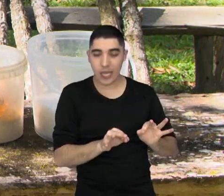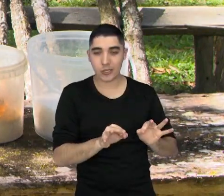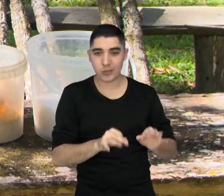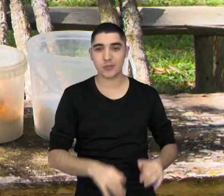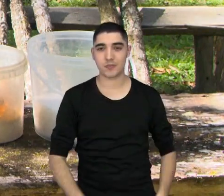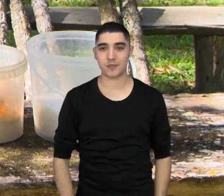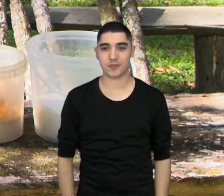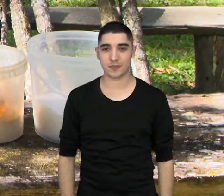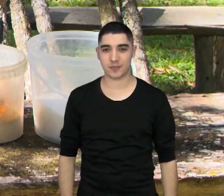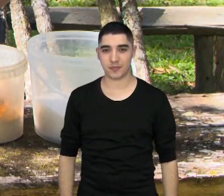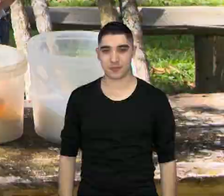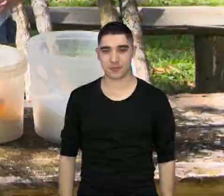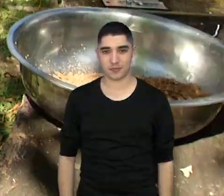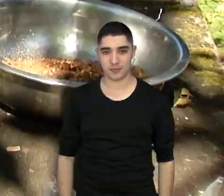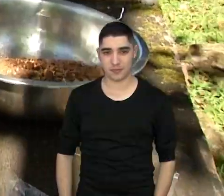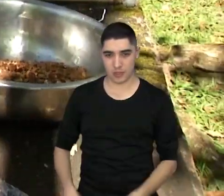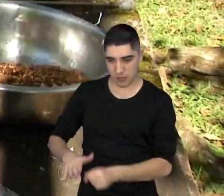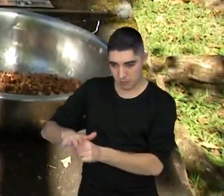Aí.